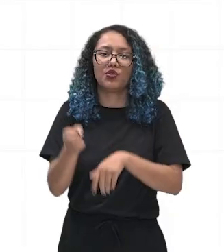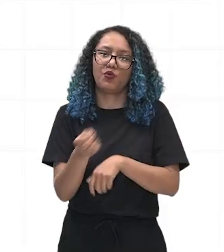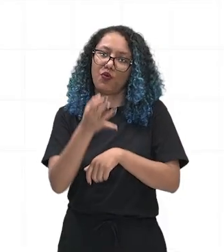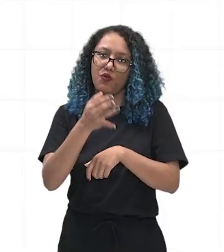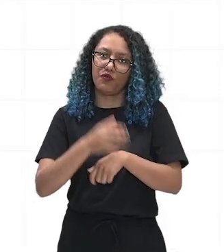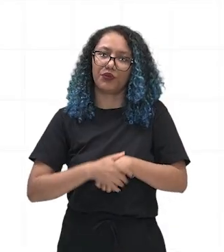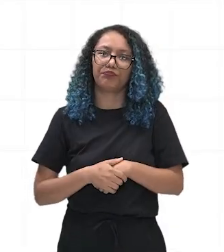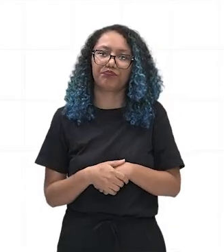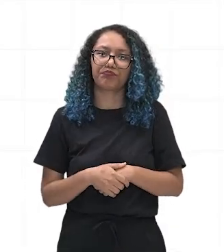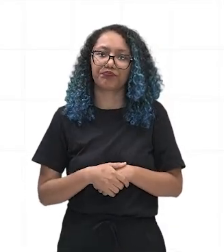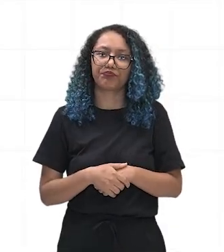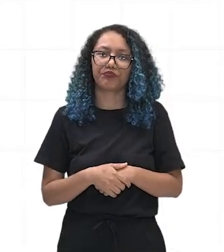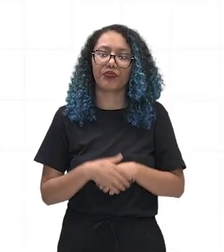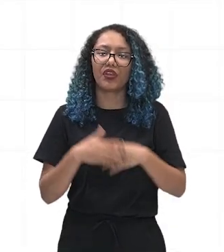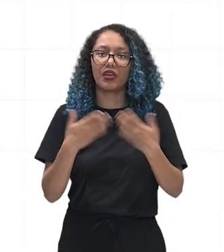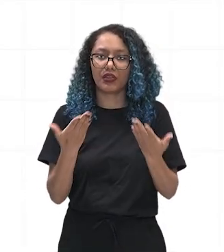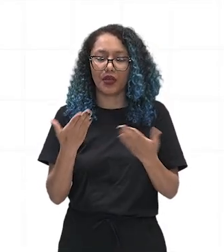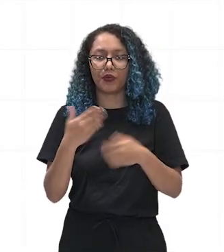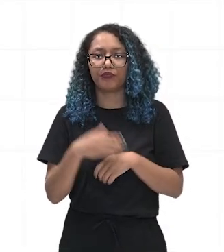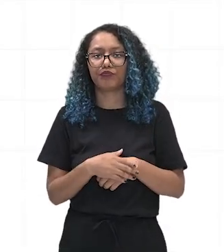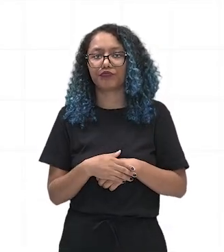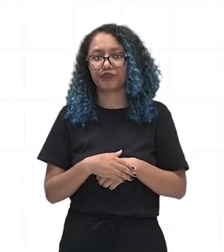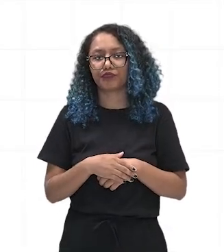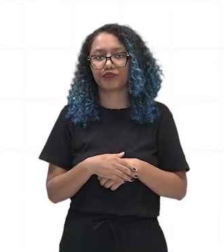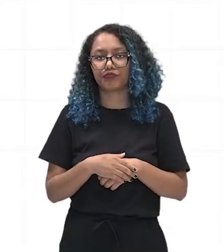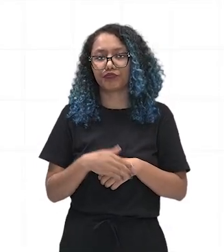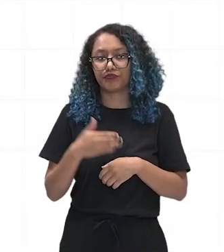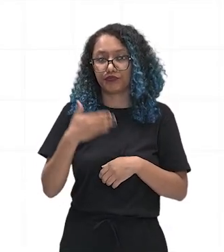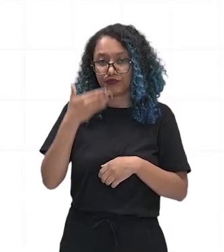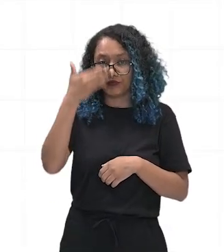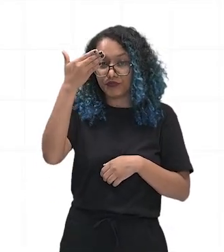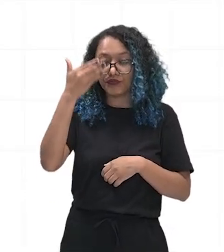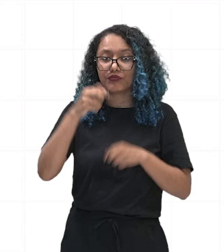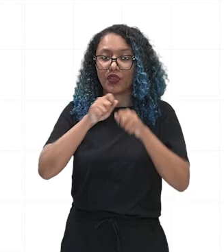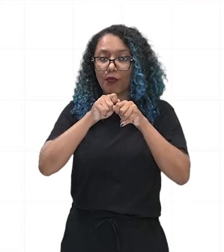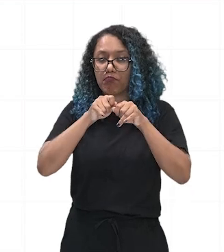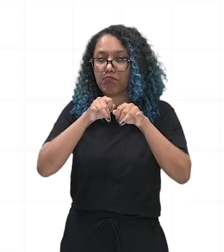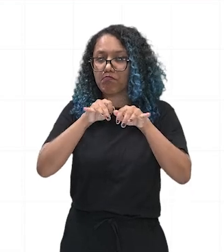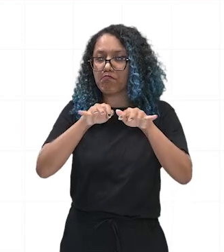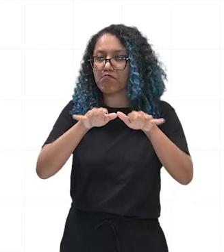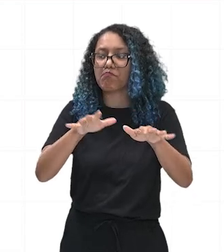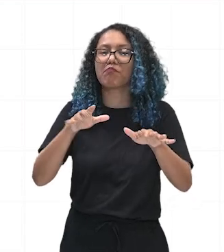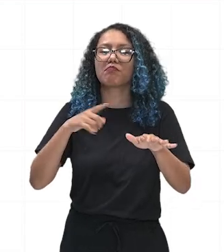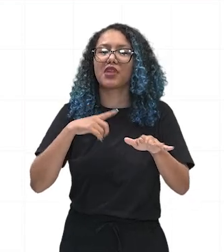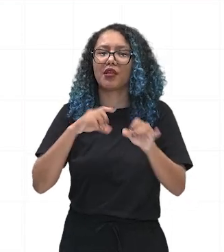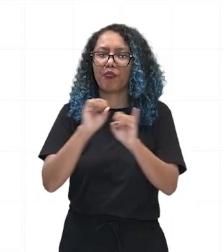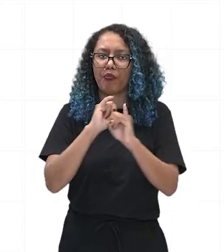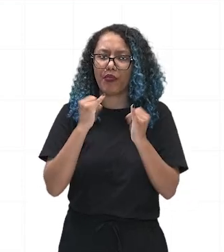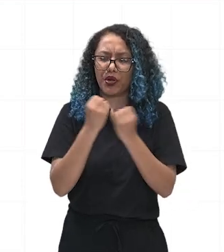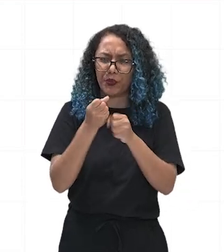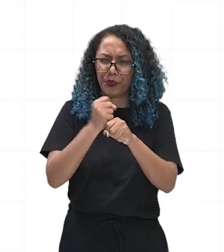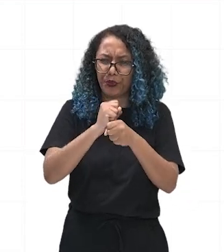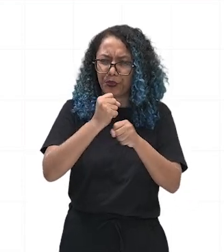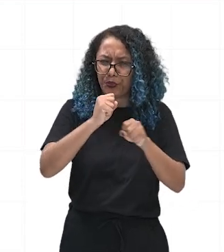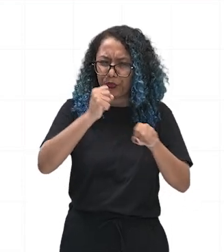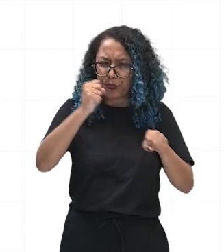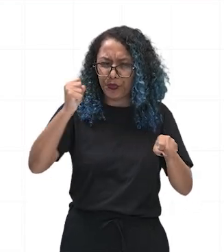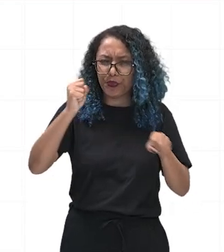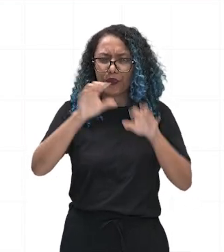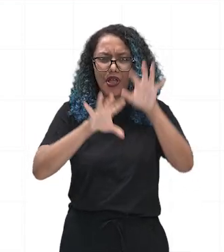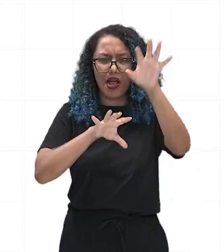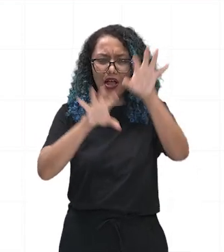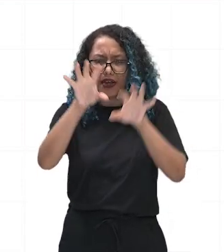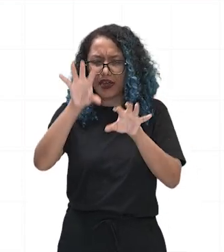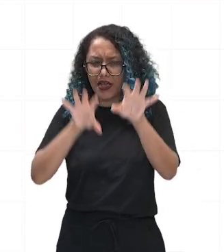Islã acabou se espalhando, criando um império gigante que ligava muitas regiões.